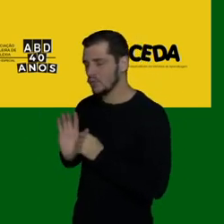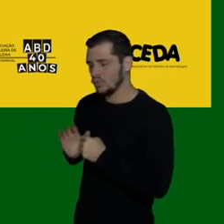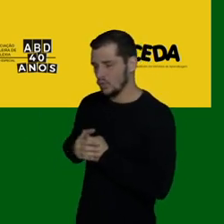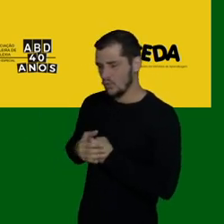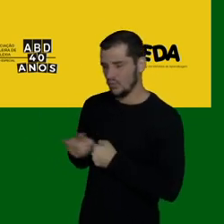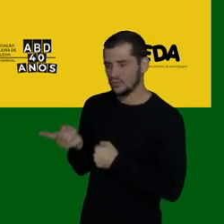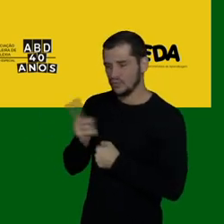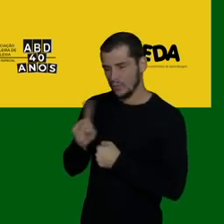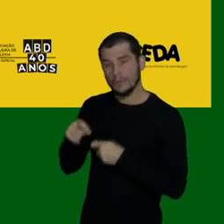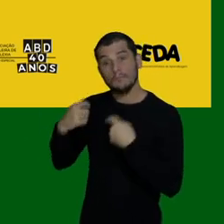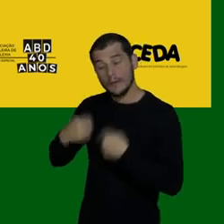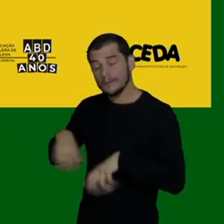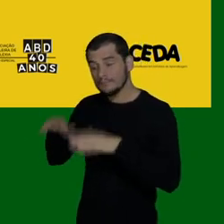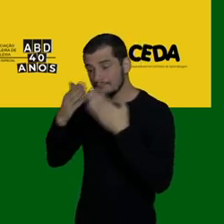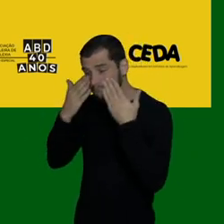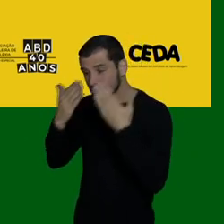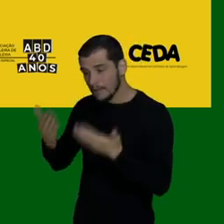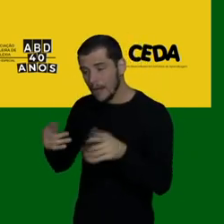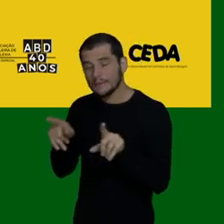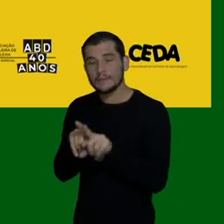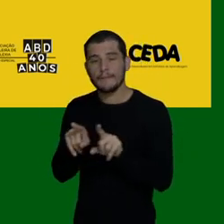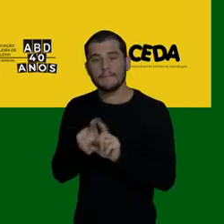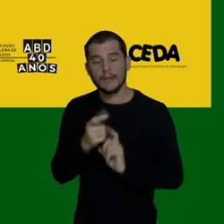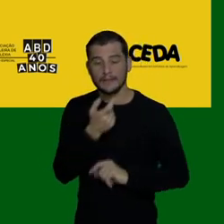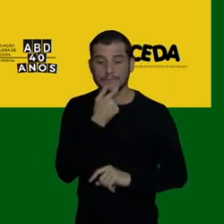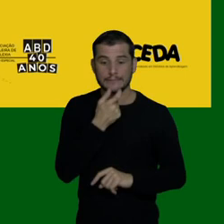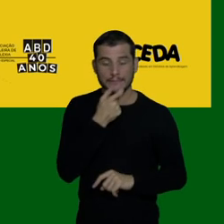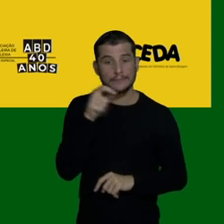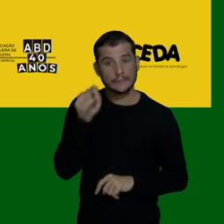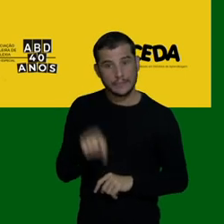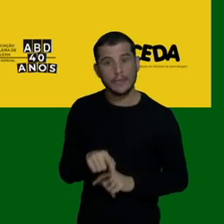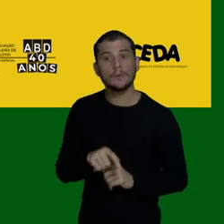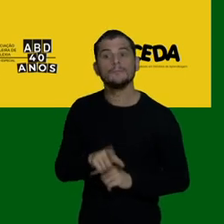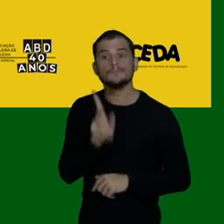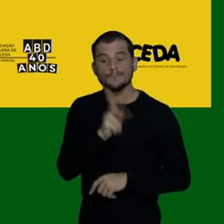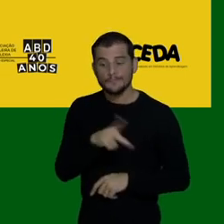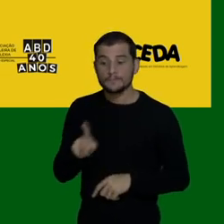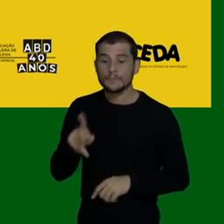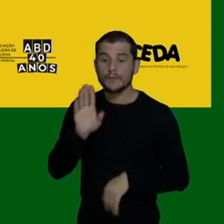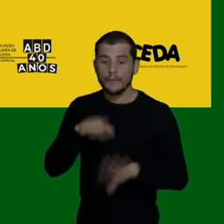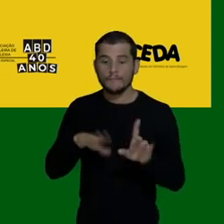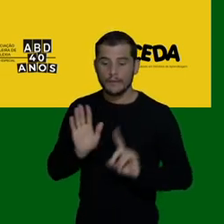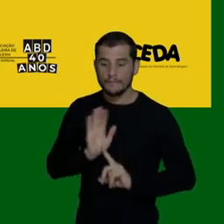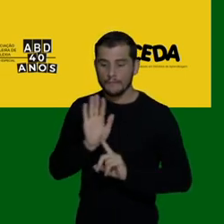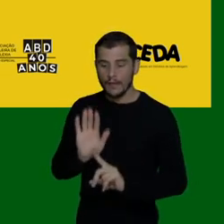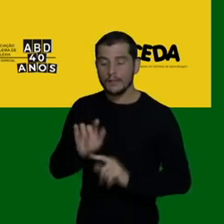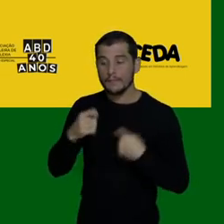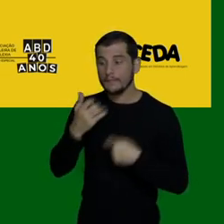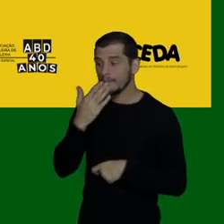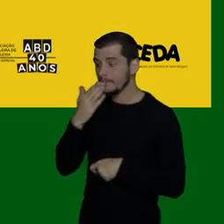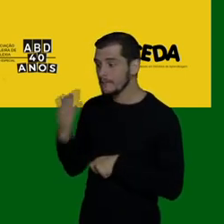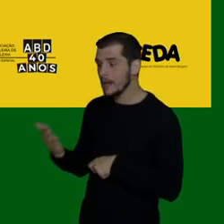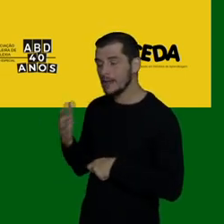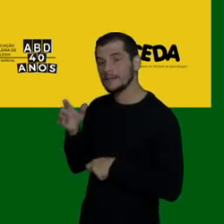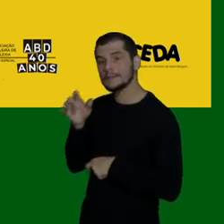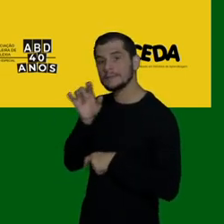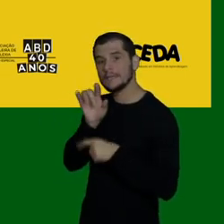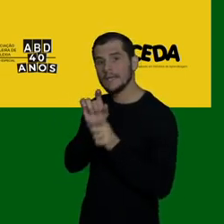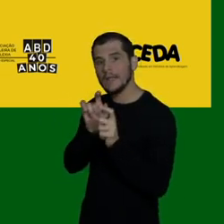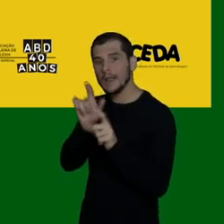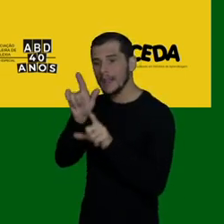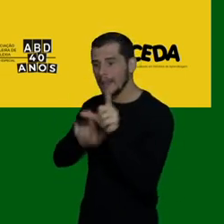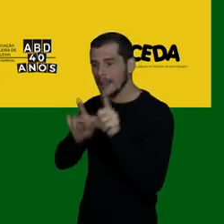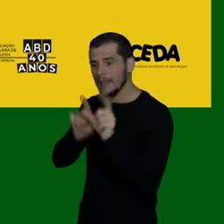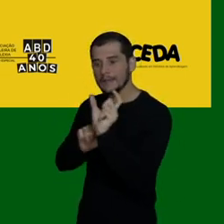e do inglês a mesma coisa aí O professor falou tá bom mas eu vou mandar ele soletrar gente dá no menos até Pior